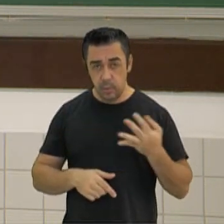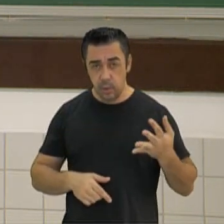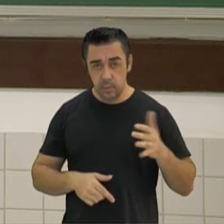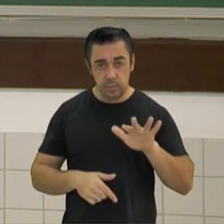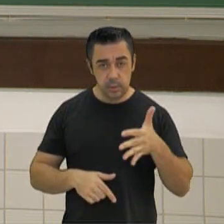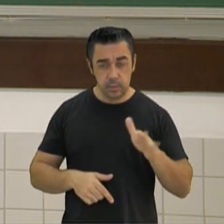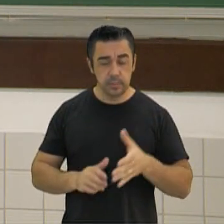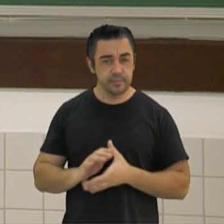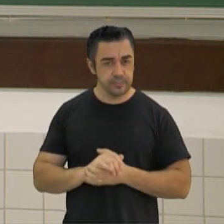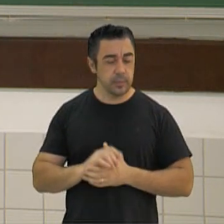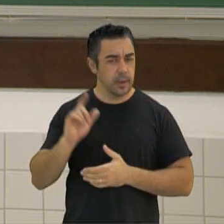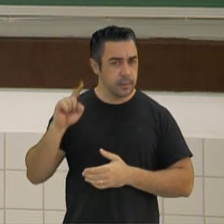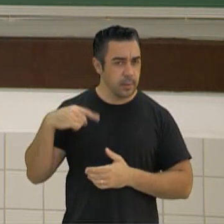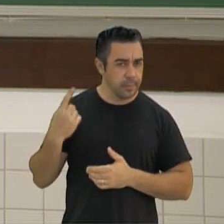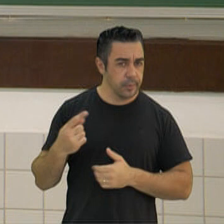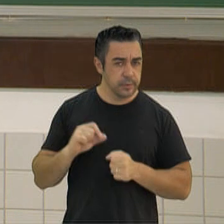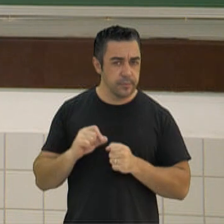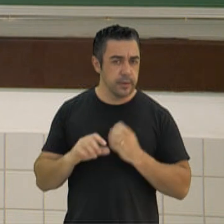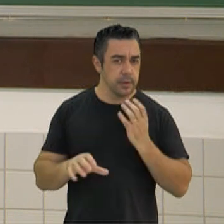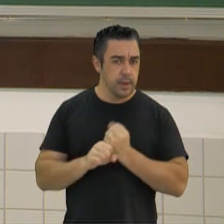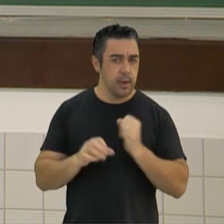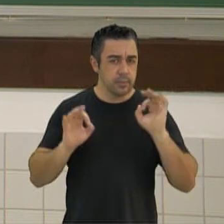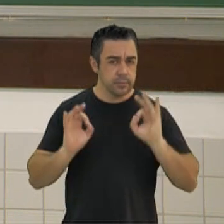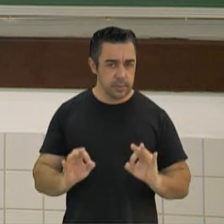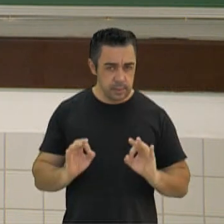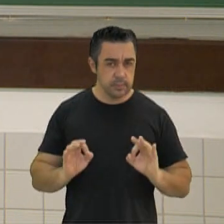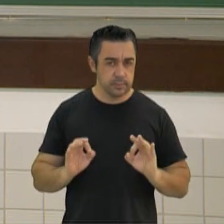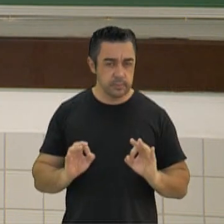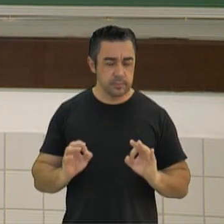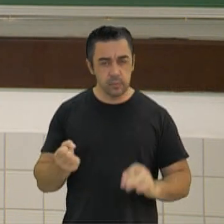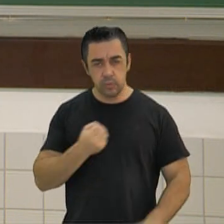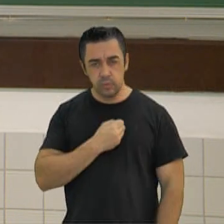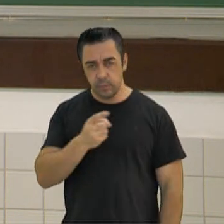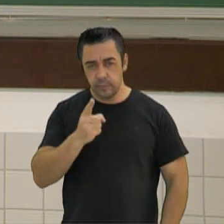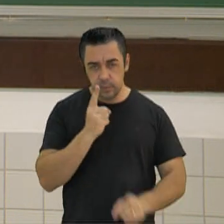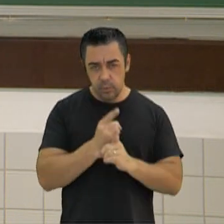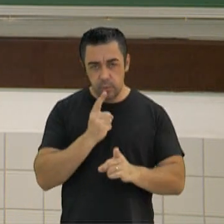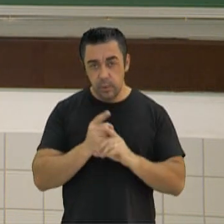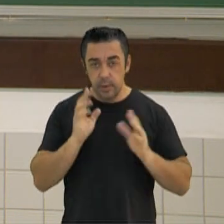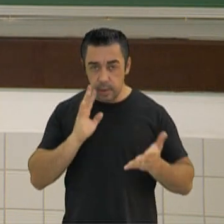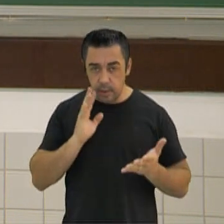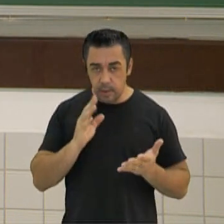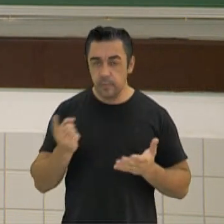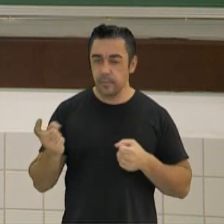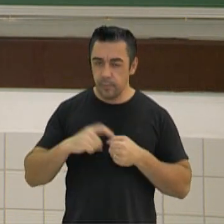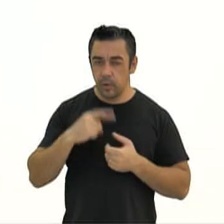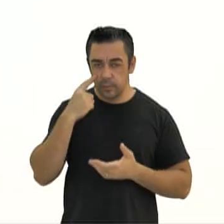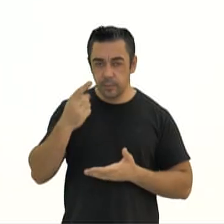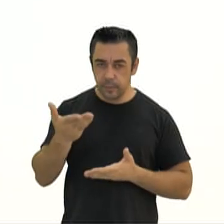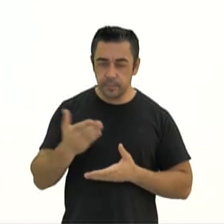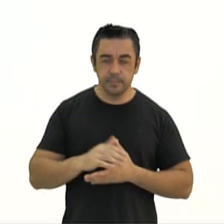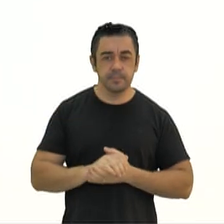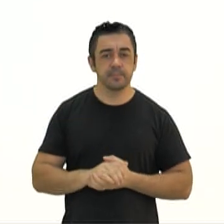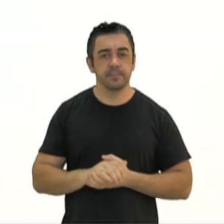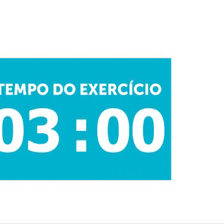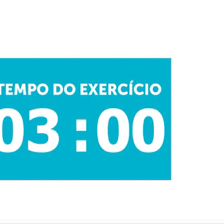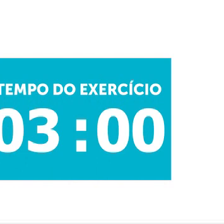ter, aí depois você faz o cálculo certinho com o valor que você encontrou. Legal? Já volto com a resolução.